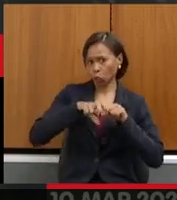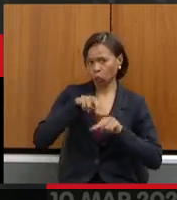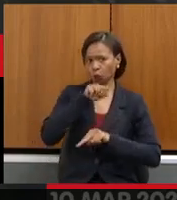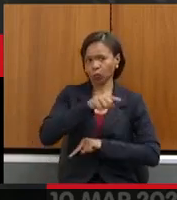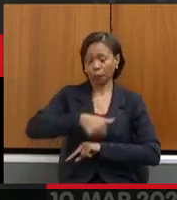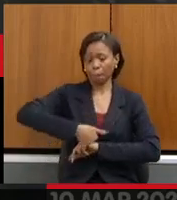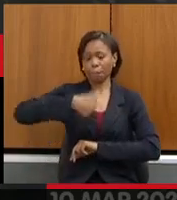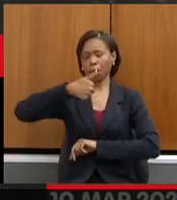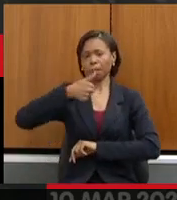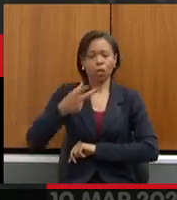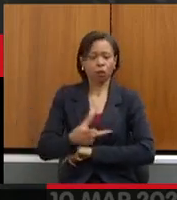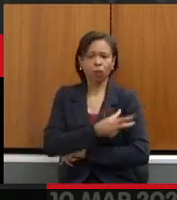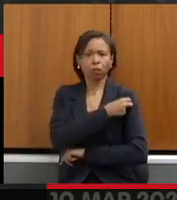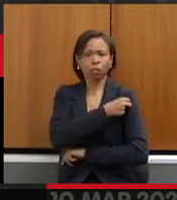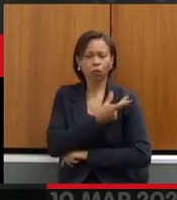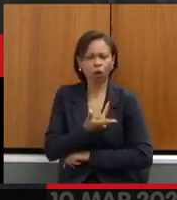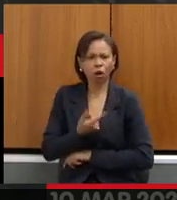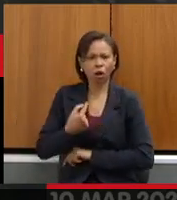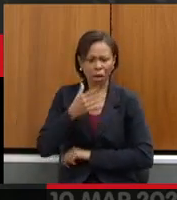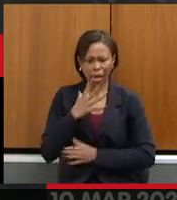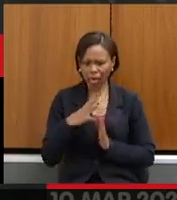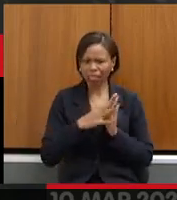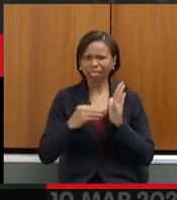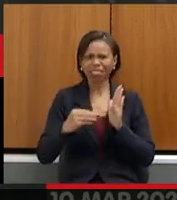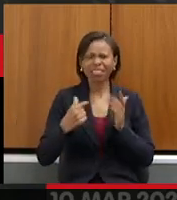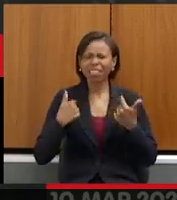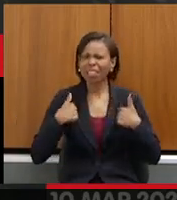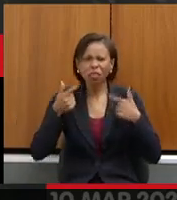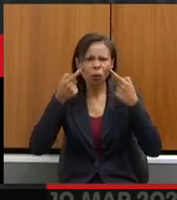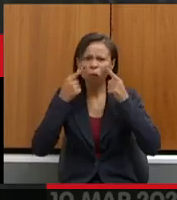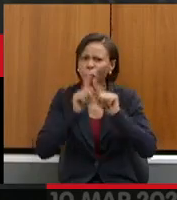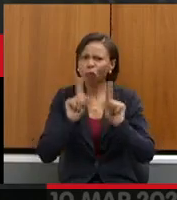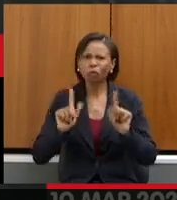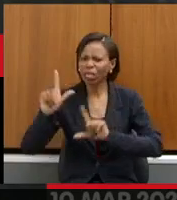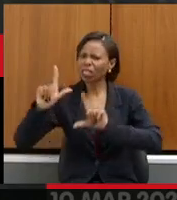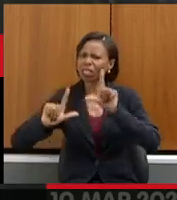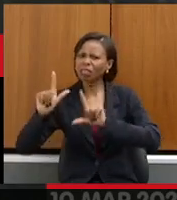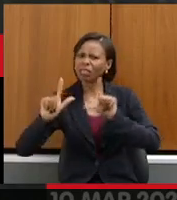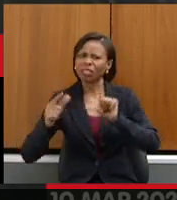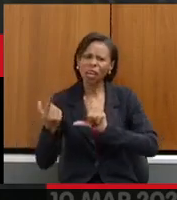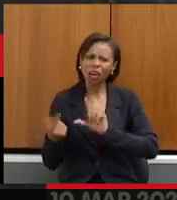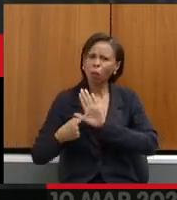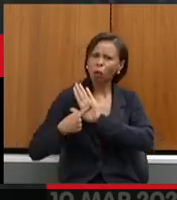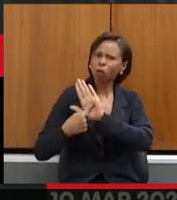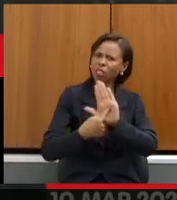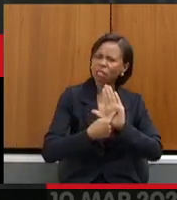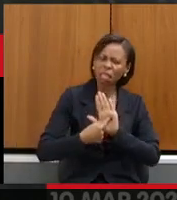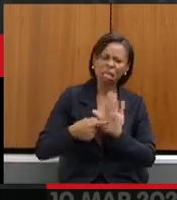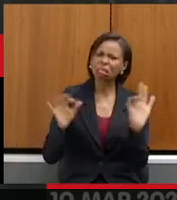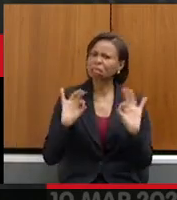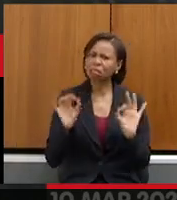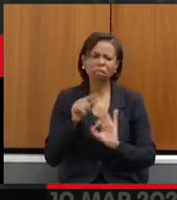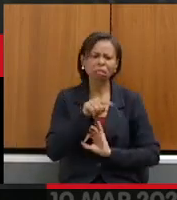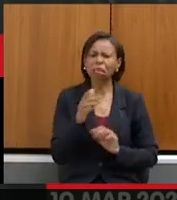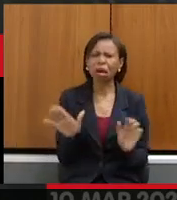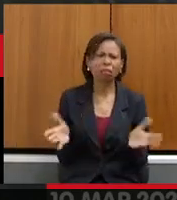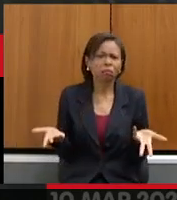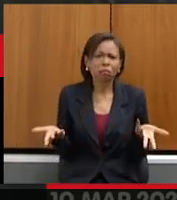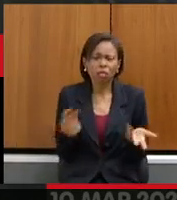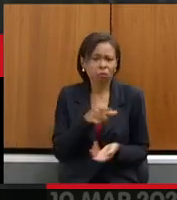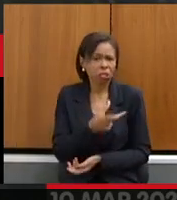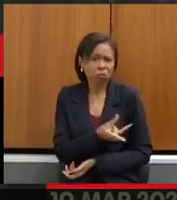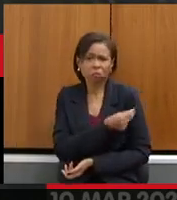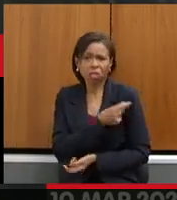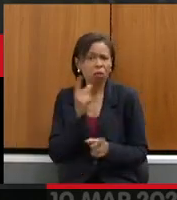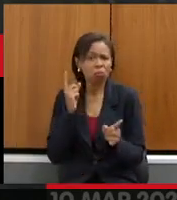simbólico de exemplo ao povo Mineiro eu tentei buscar a via imprensa quando esse ato da sua vacinação foi feito e eu não e